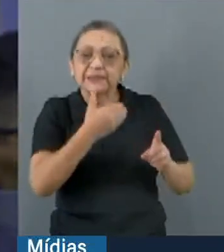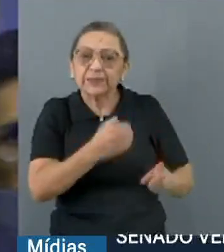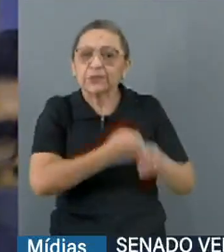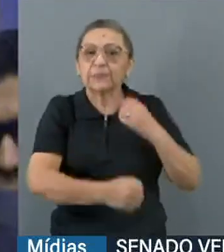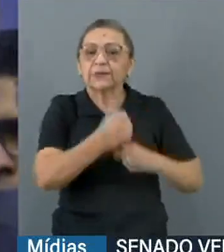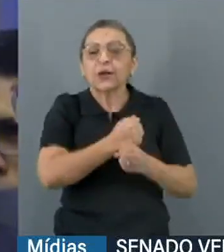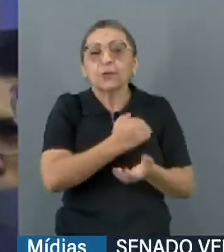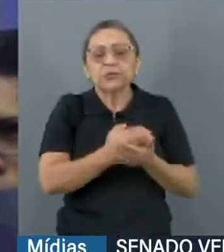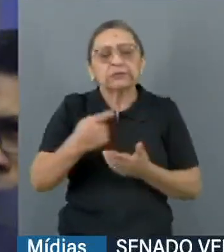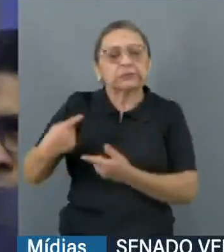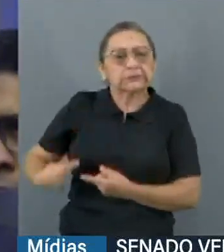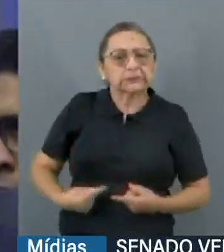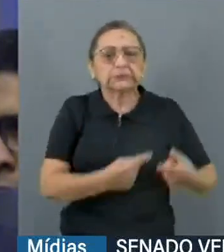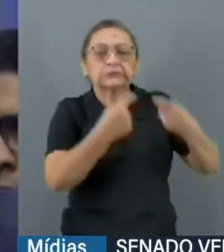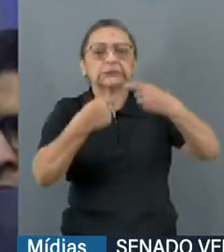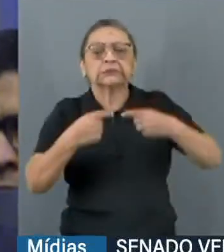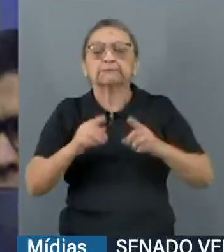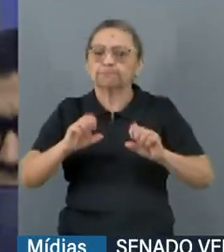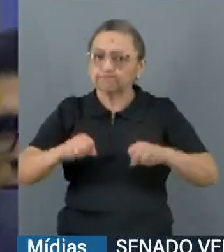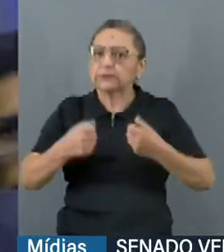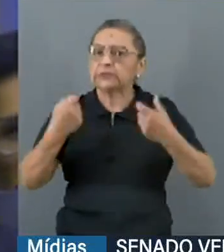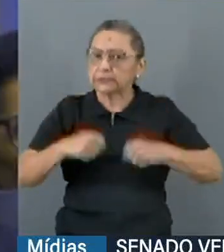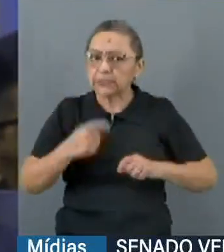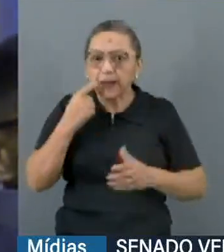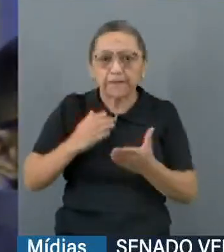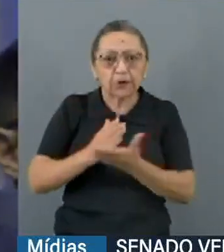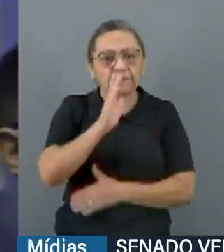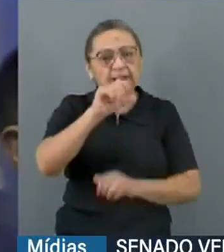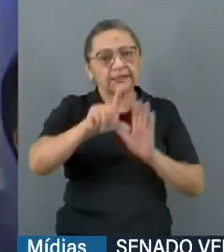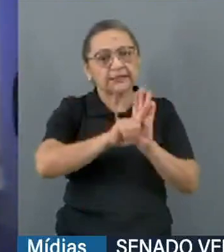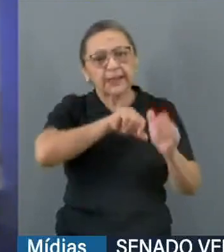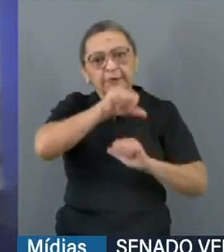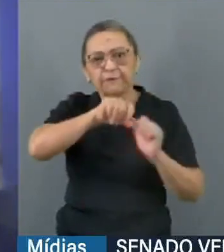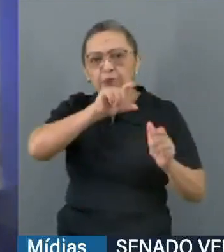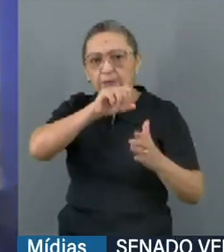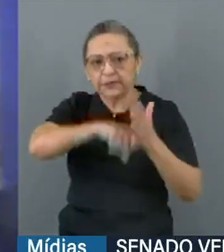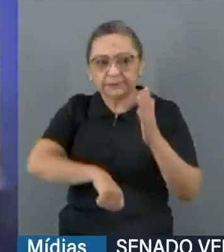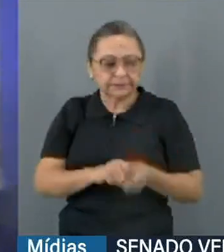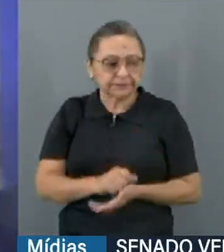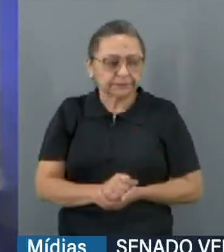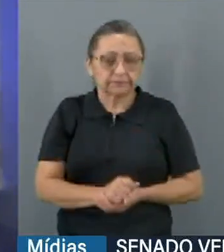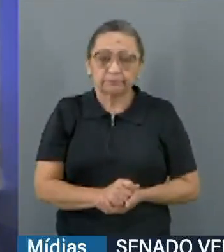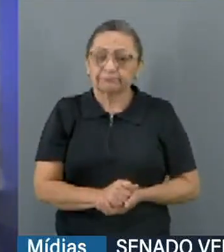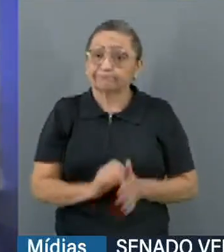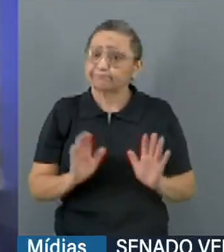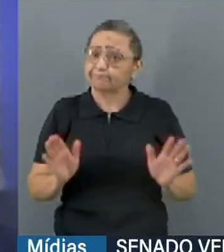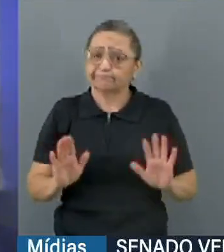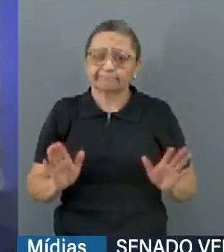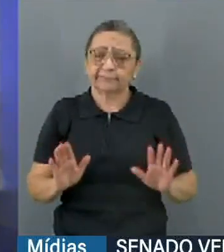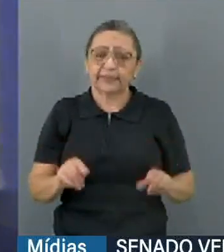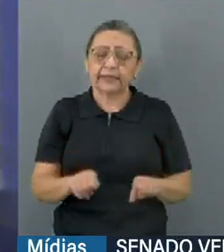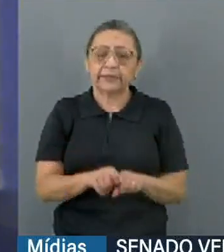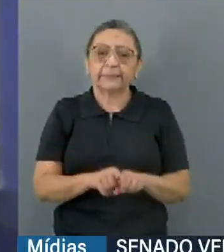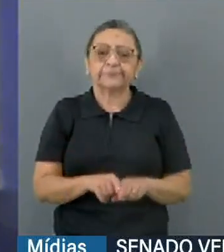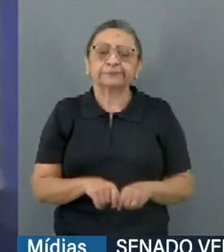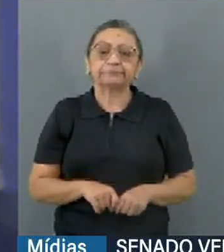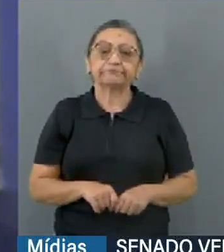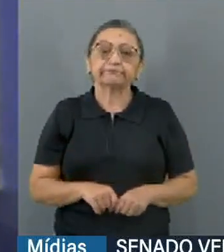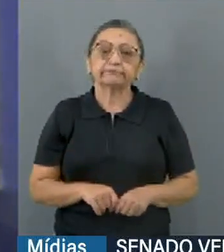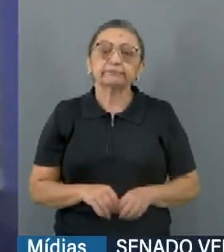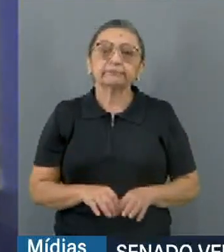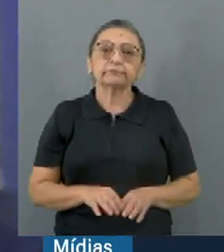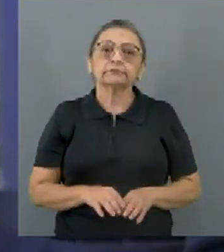a necessidade imperiosa de aprovar essa reforma tributária. Não posso deixar de